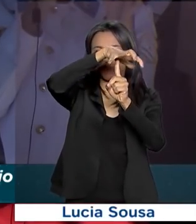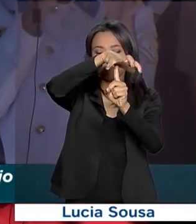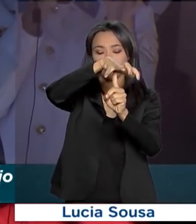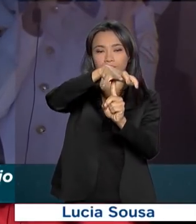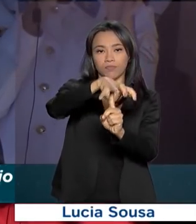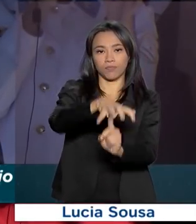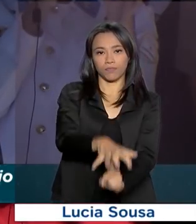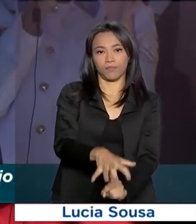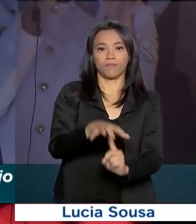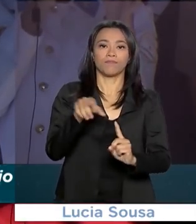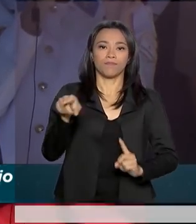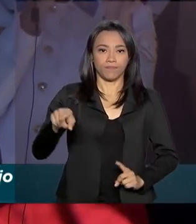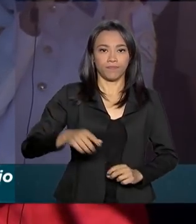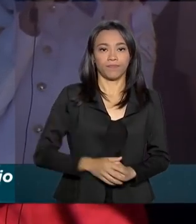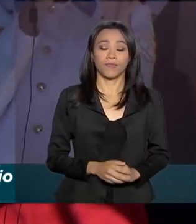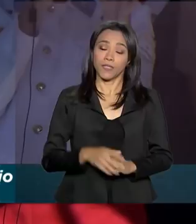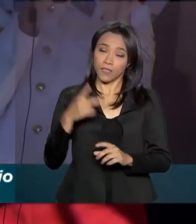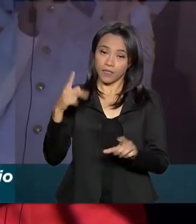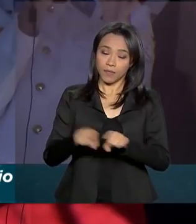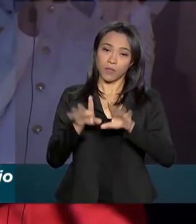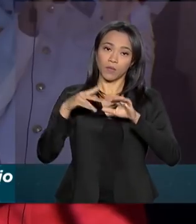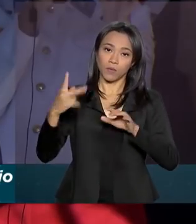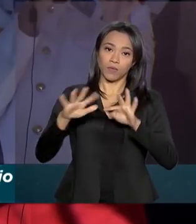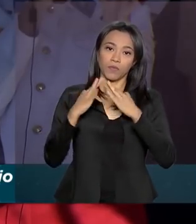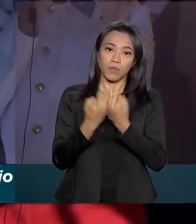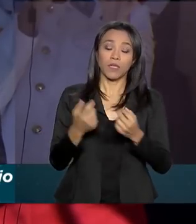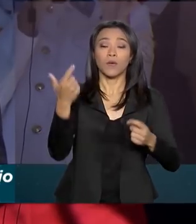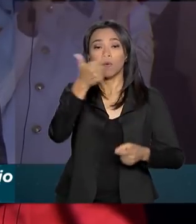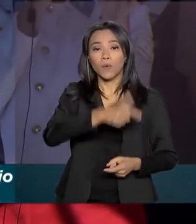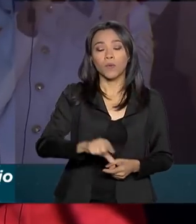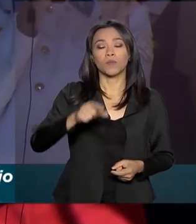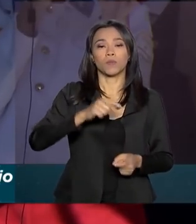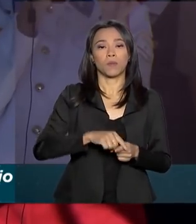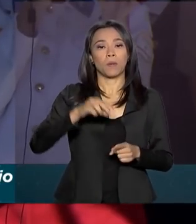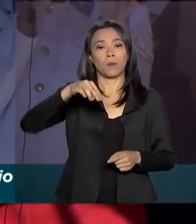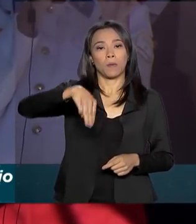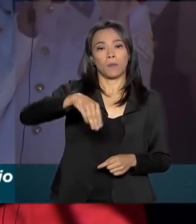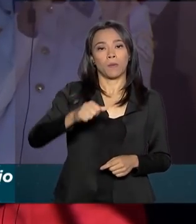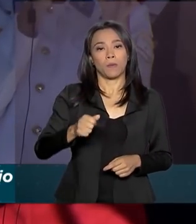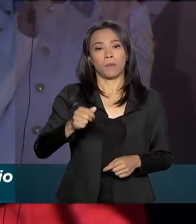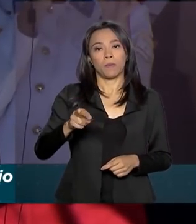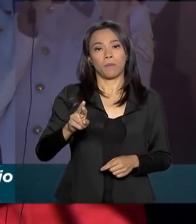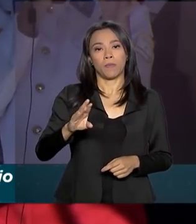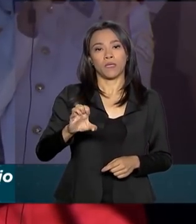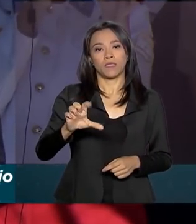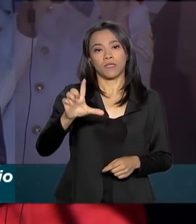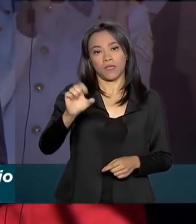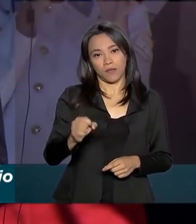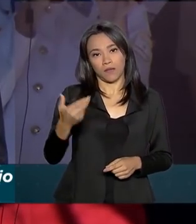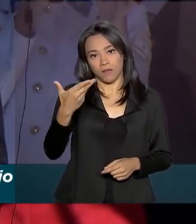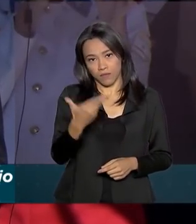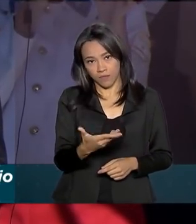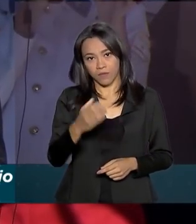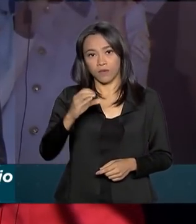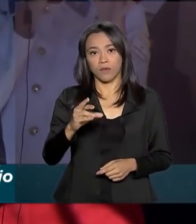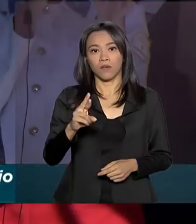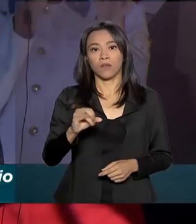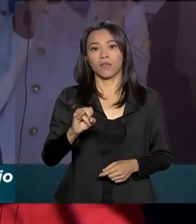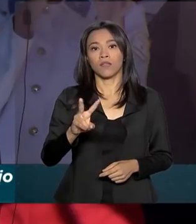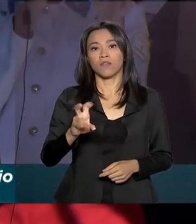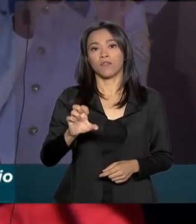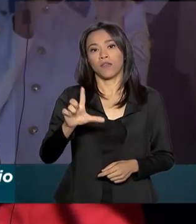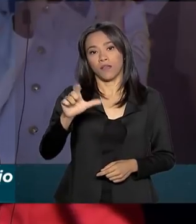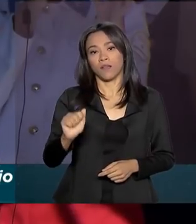família verde oliva empresário marcelo crivella companheiro nosso do exército brasileiro onde por oito